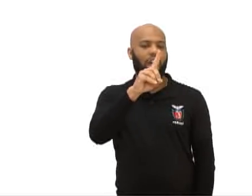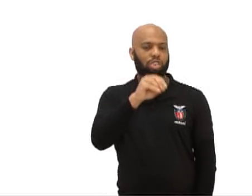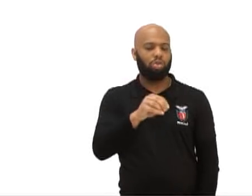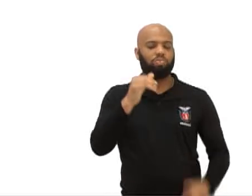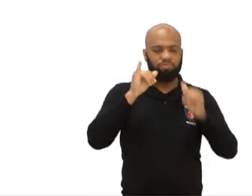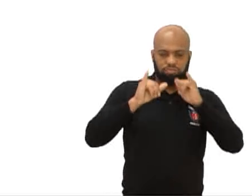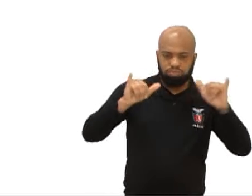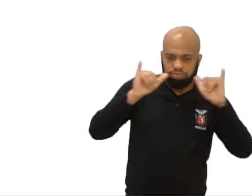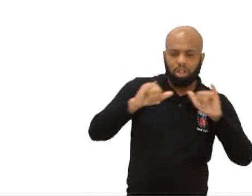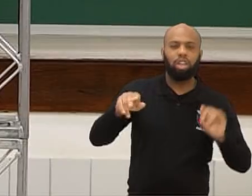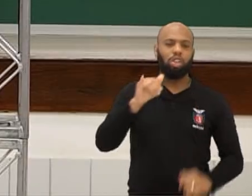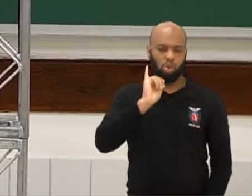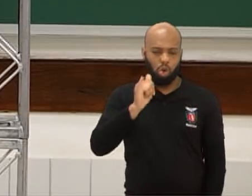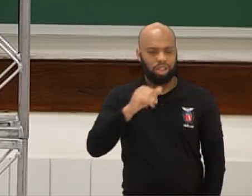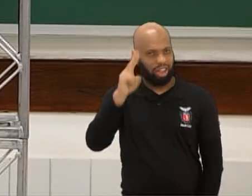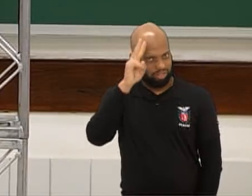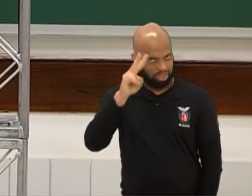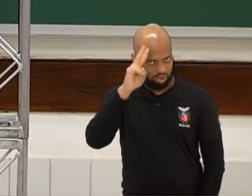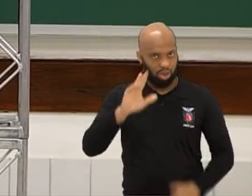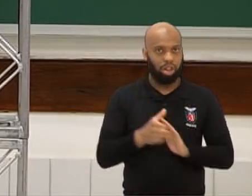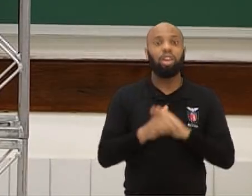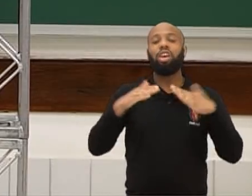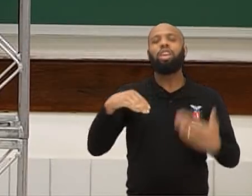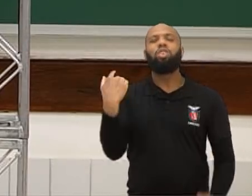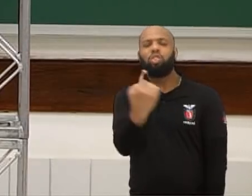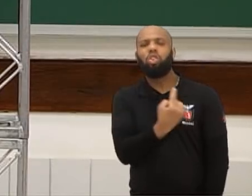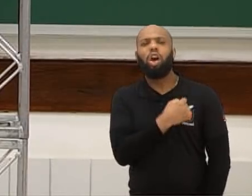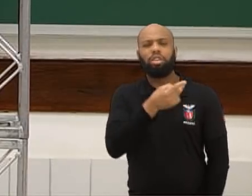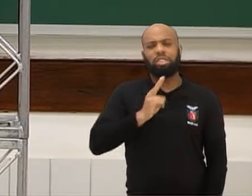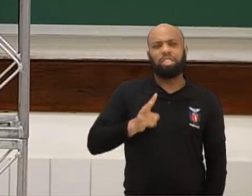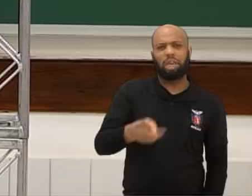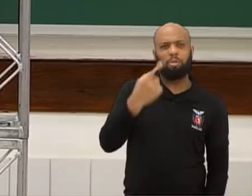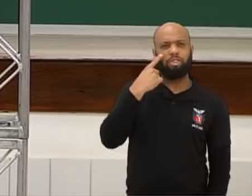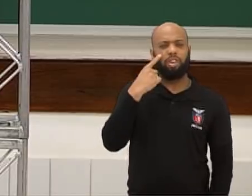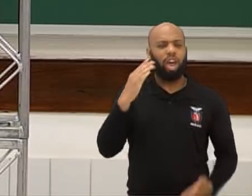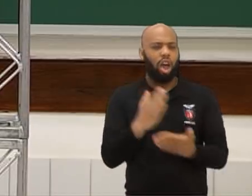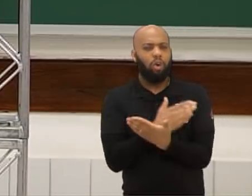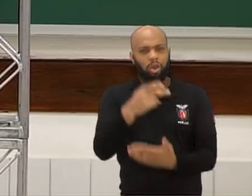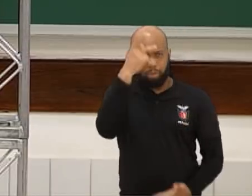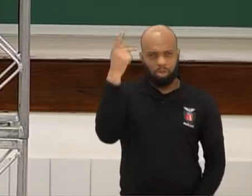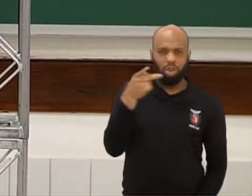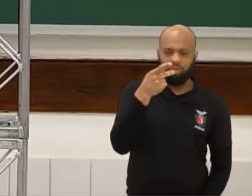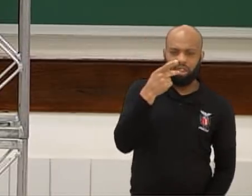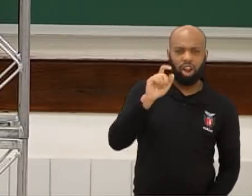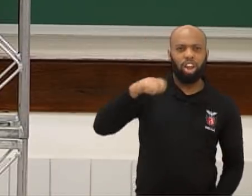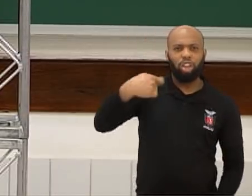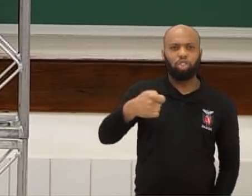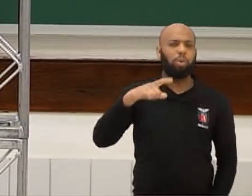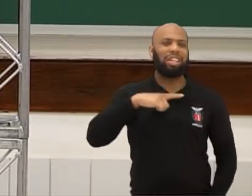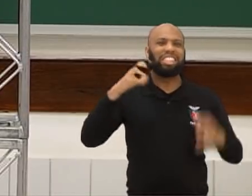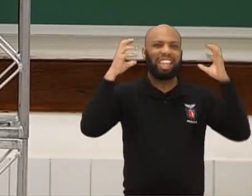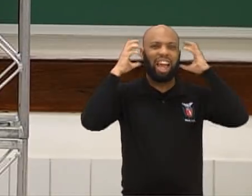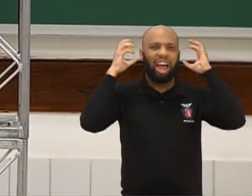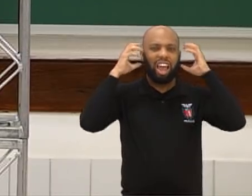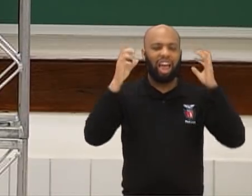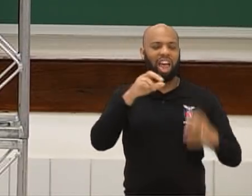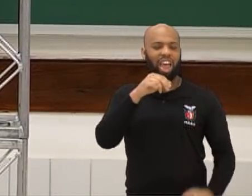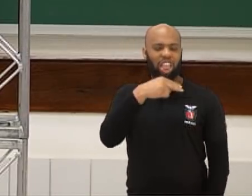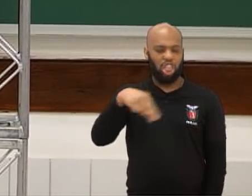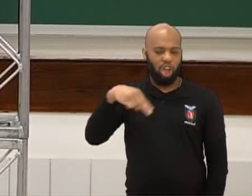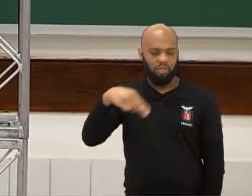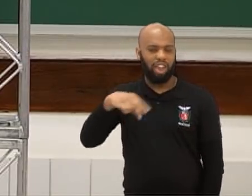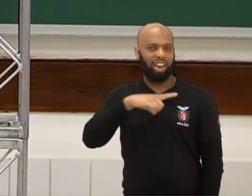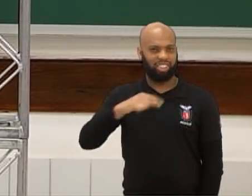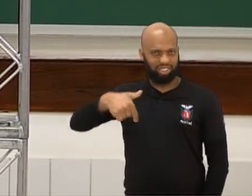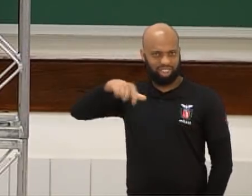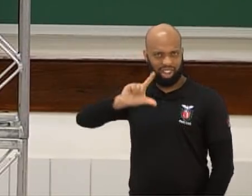histórias. Então, é comum a gente, às vezes, ouvir algumas pessoas falarem das radionovelas,